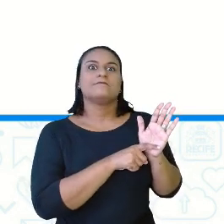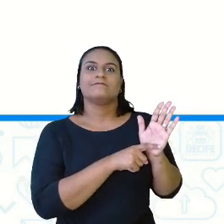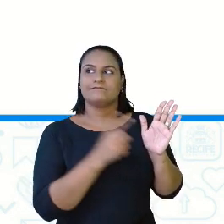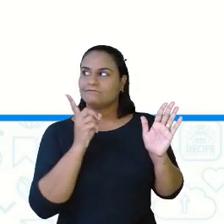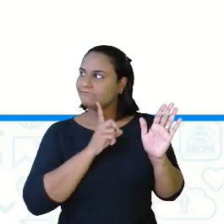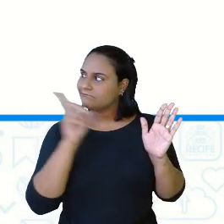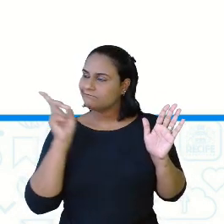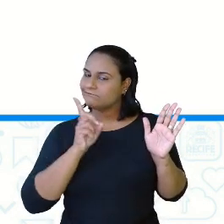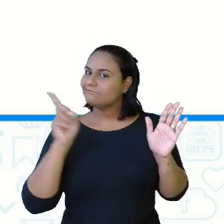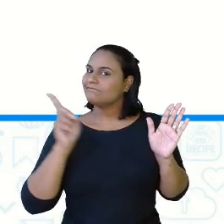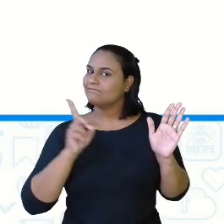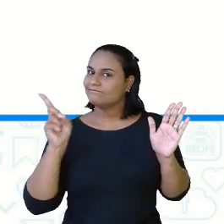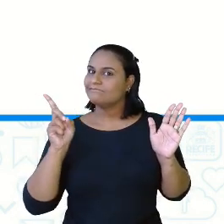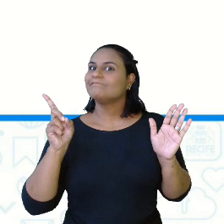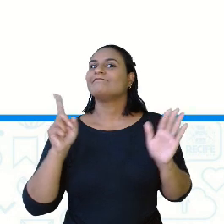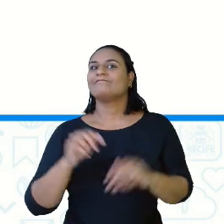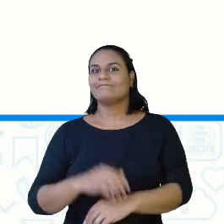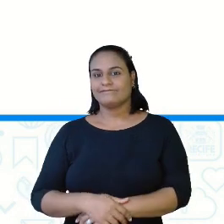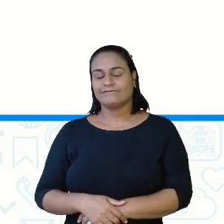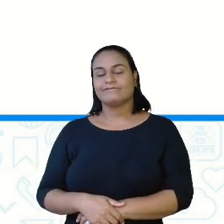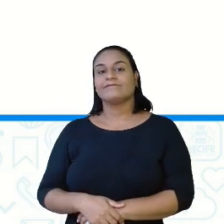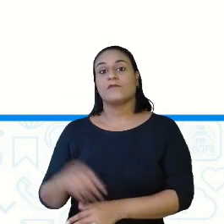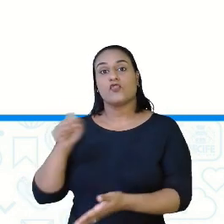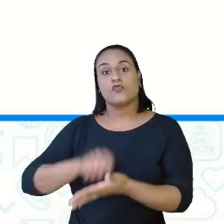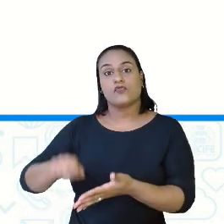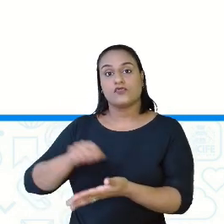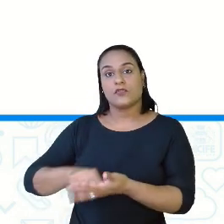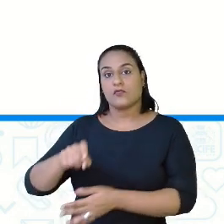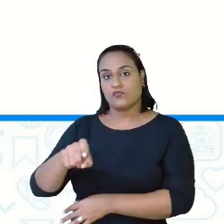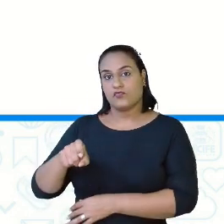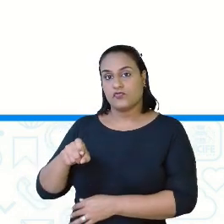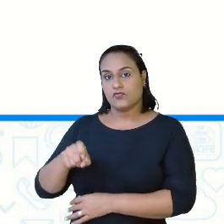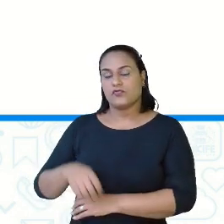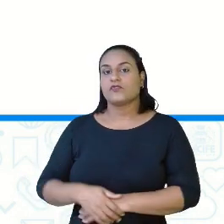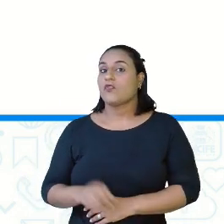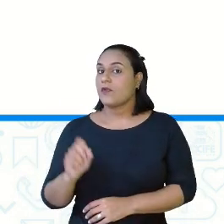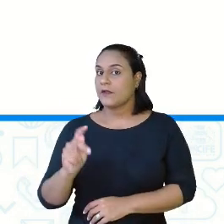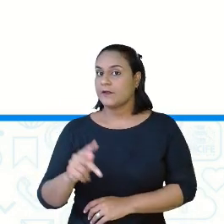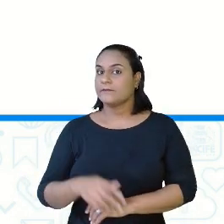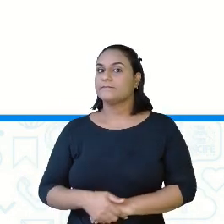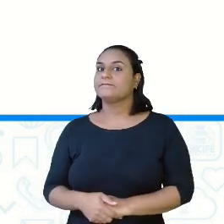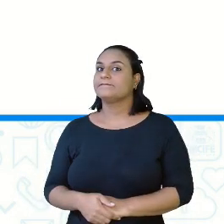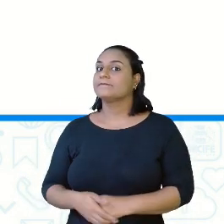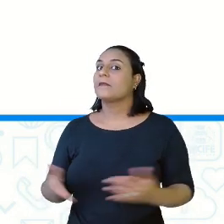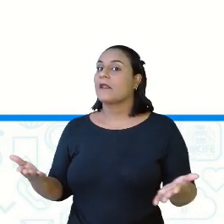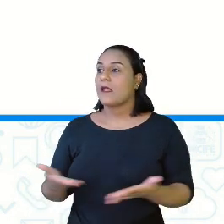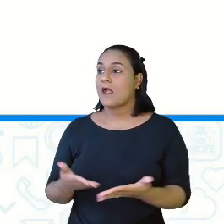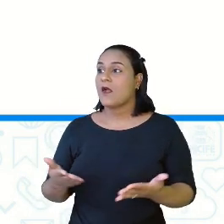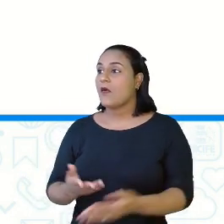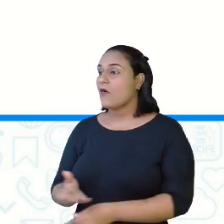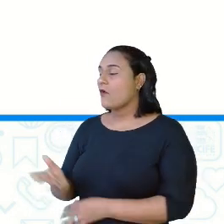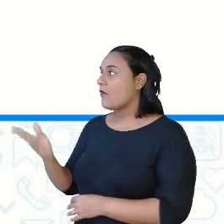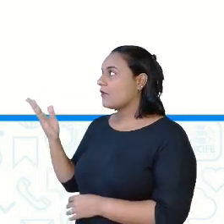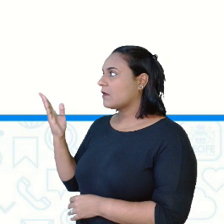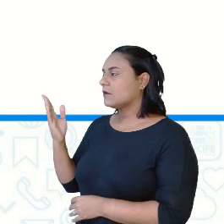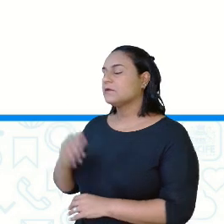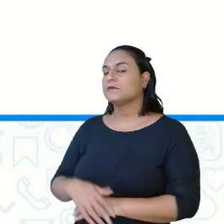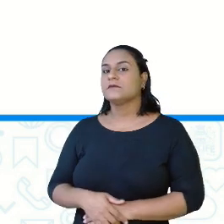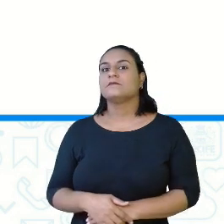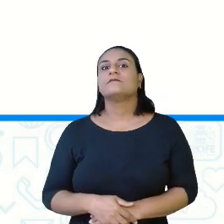Então, essas palavras, elas são grafadas com X, ok? E agora sim, vamos falar das